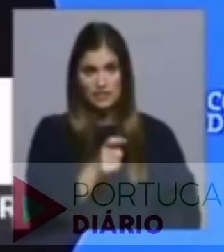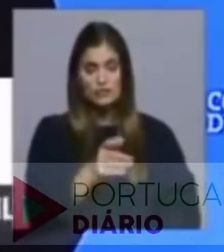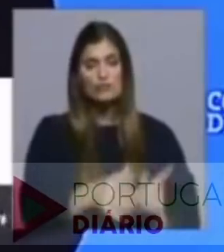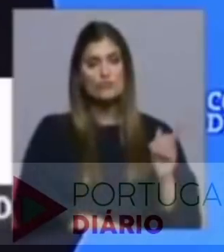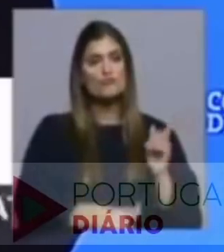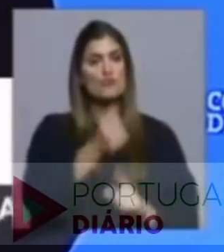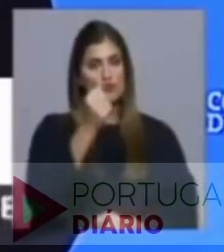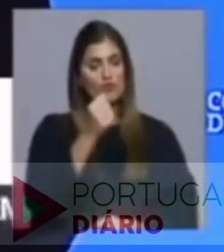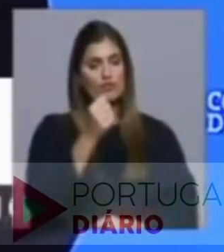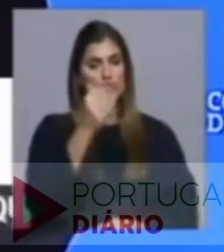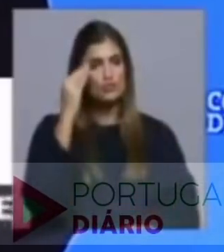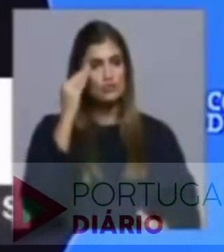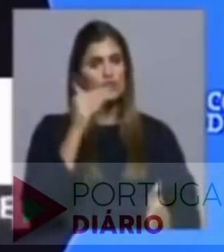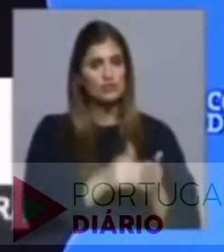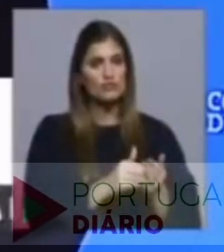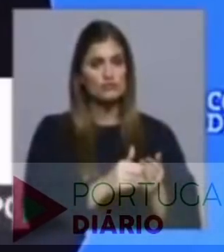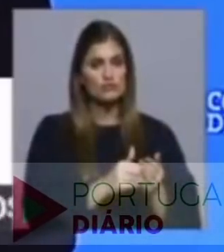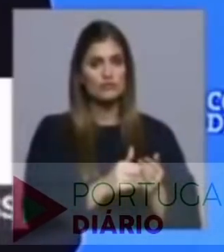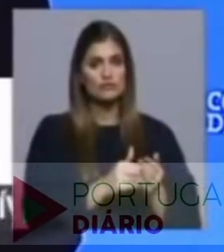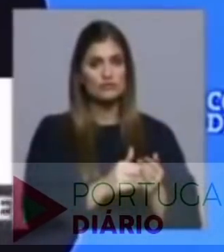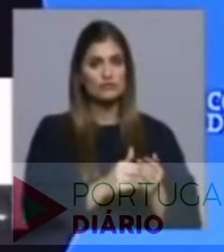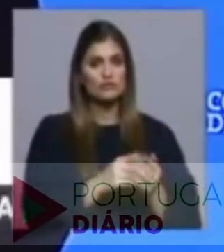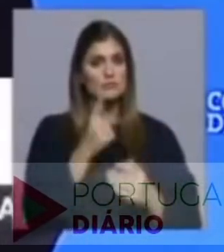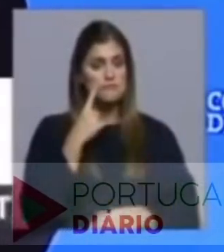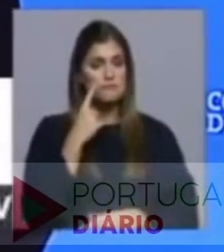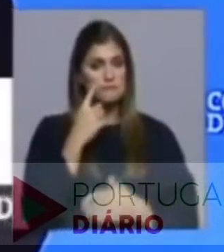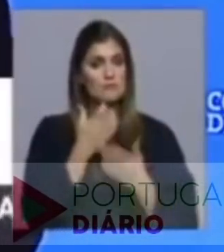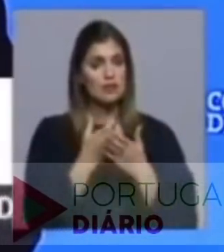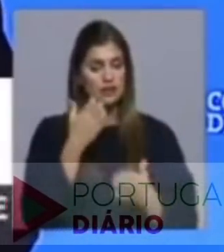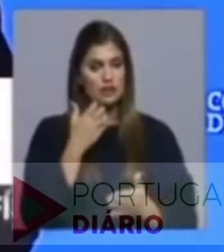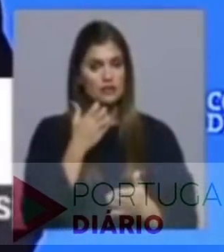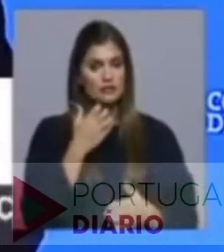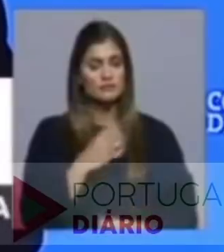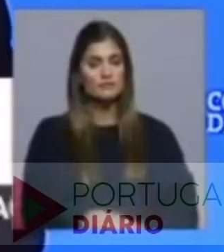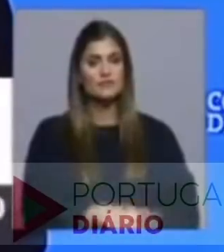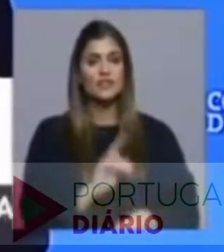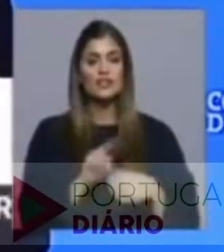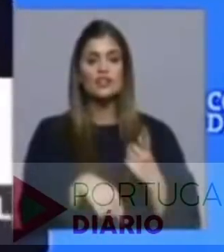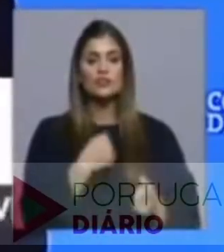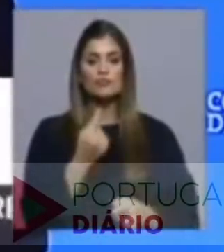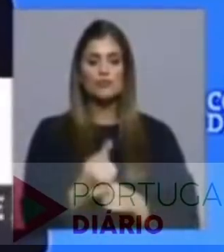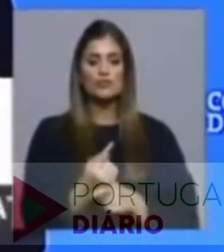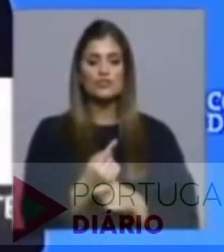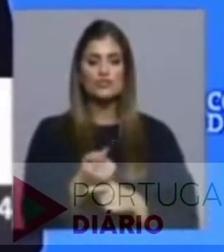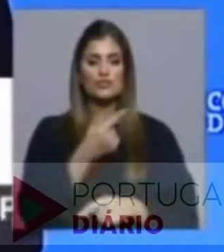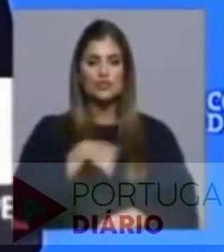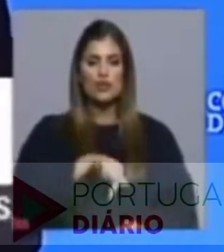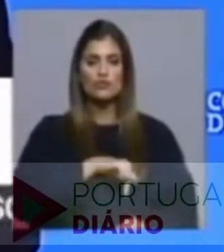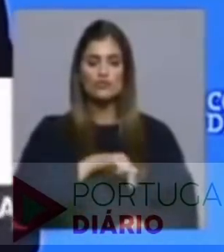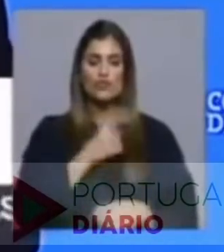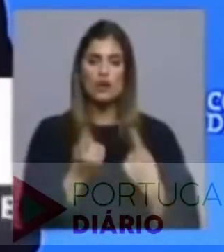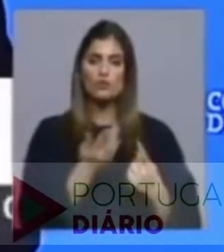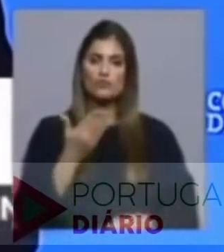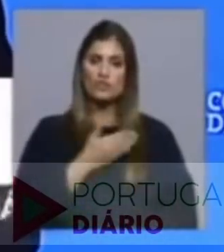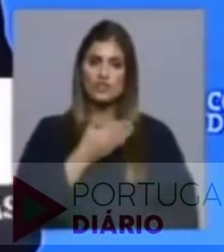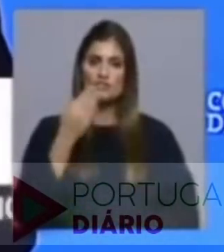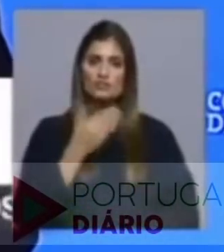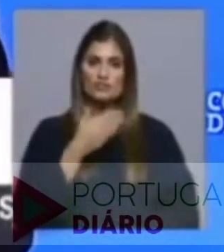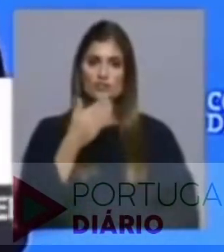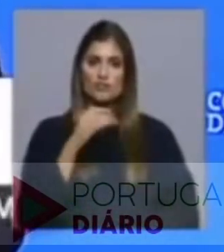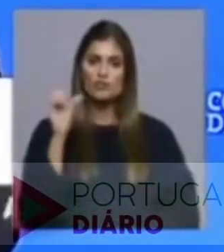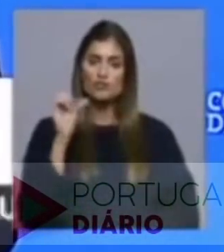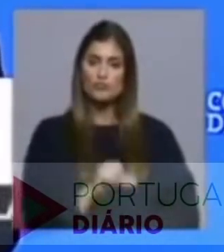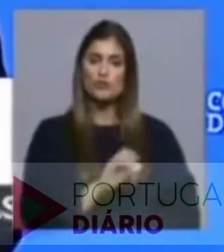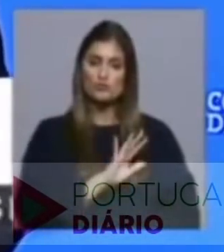alcançar resultados tão notáveis, em que depois temos chegado a ser, durante alguns dias, os piores